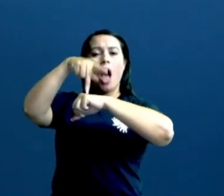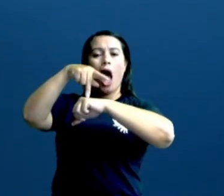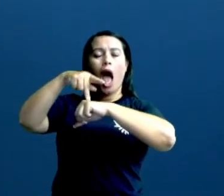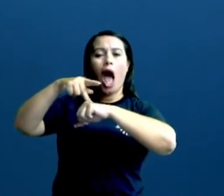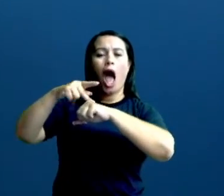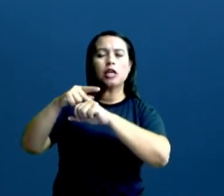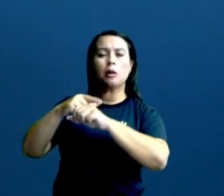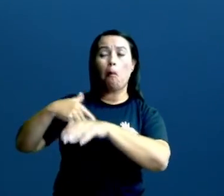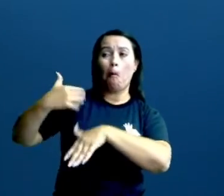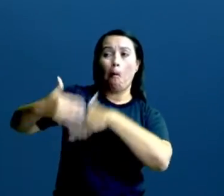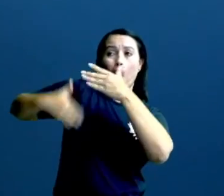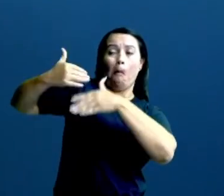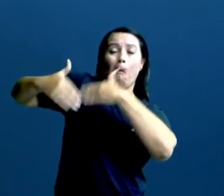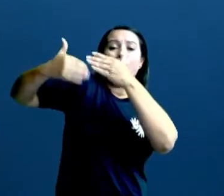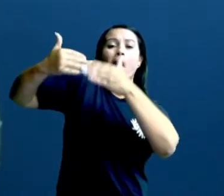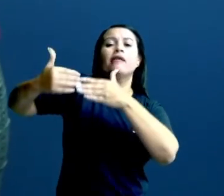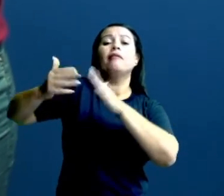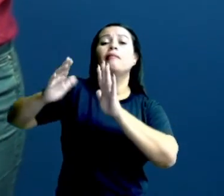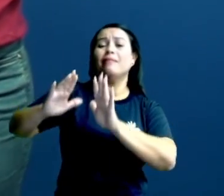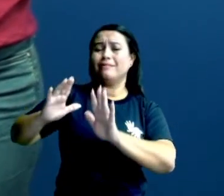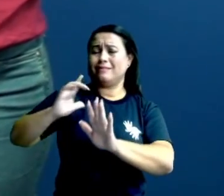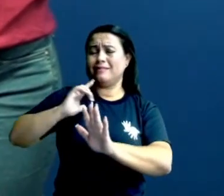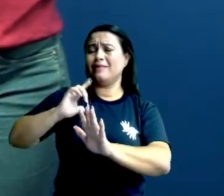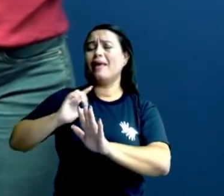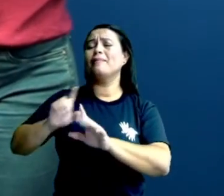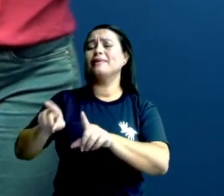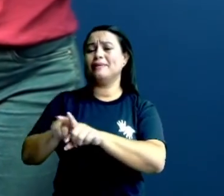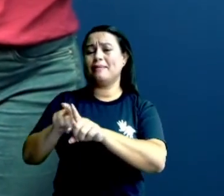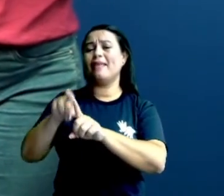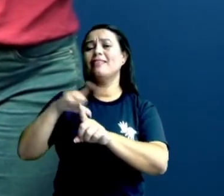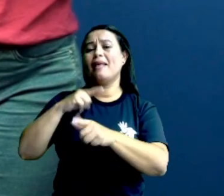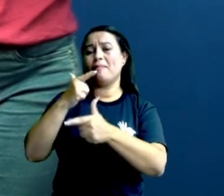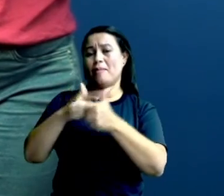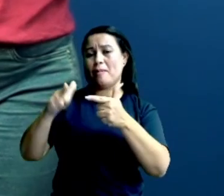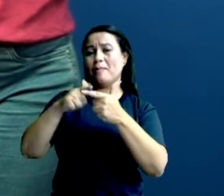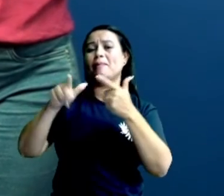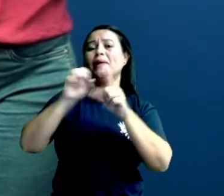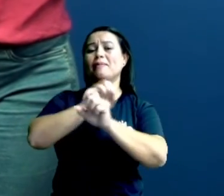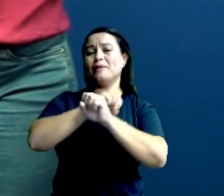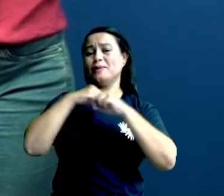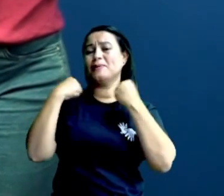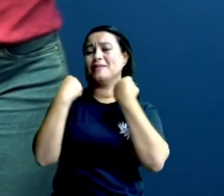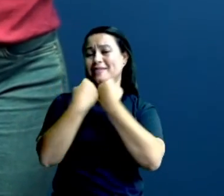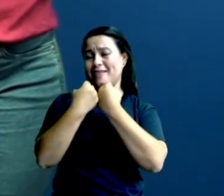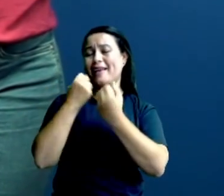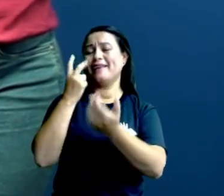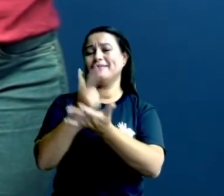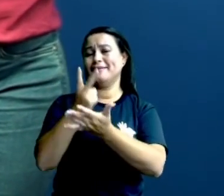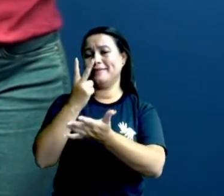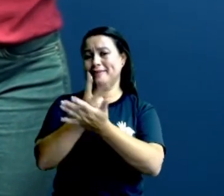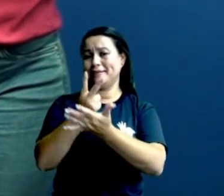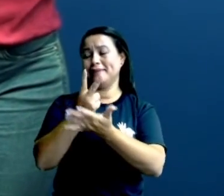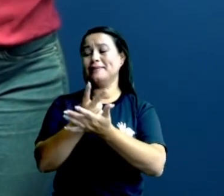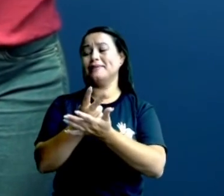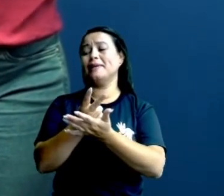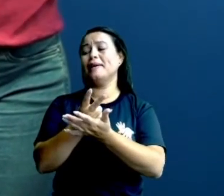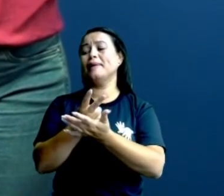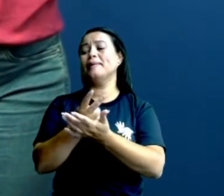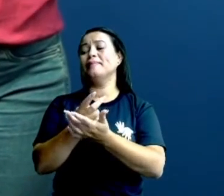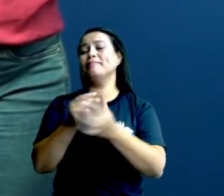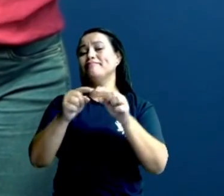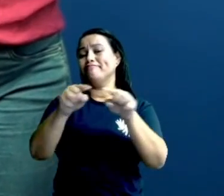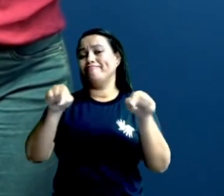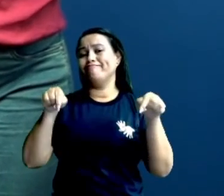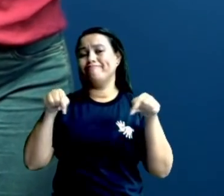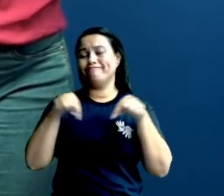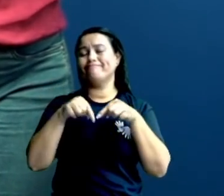desenvolvido, existe, porém, existem problemas sociais ali também, né? Problemas sociais, problemas ambientais, tem,